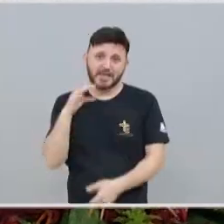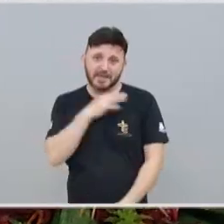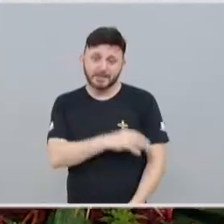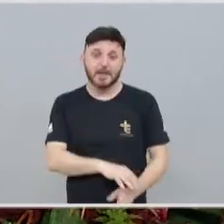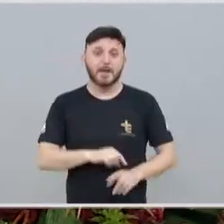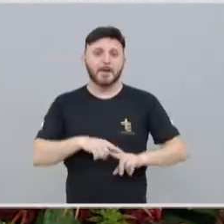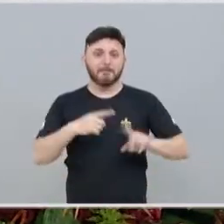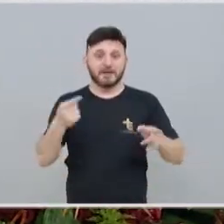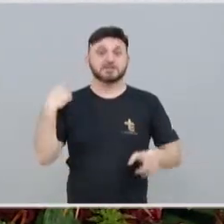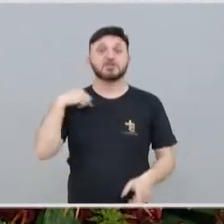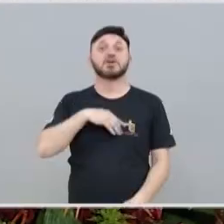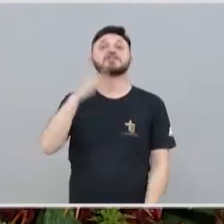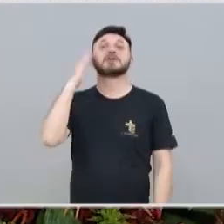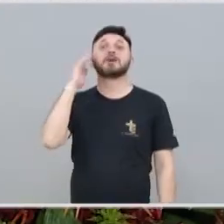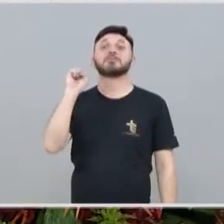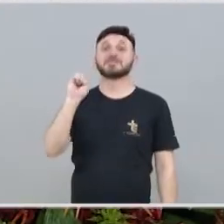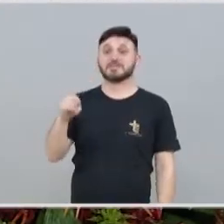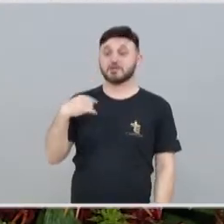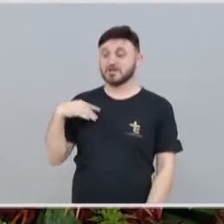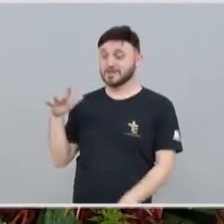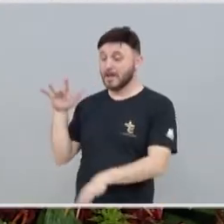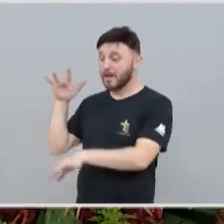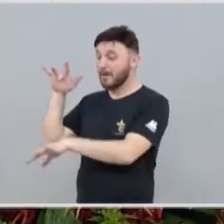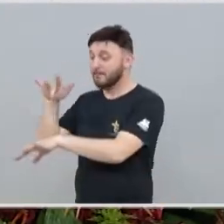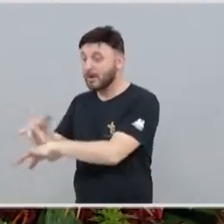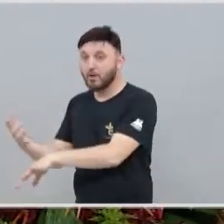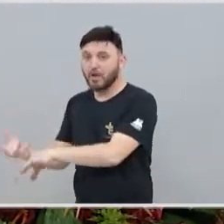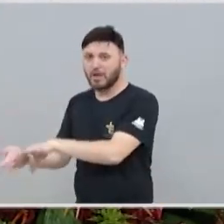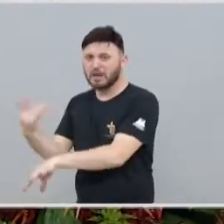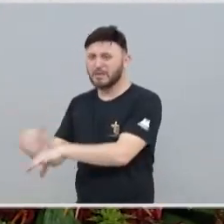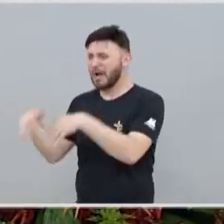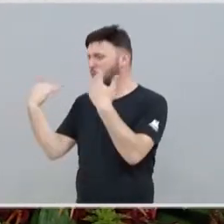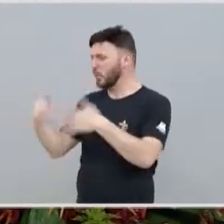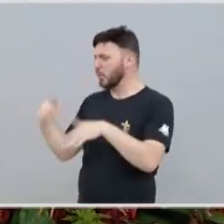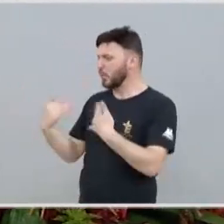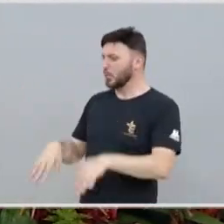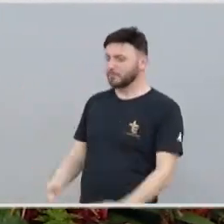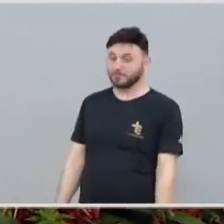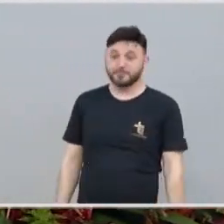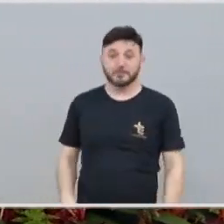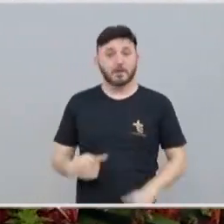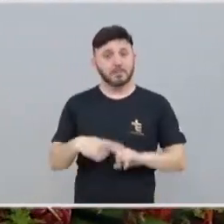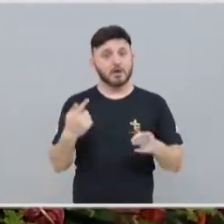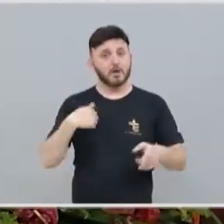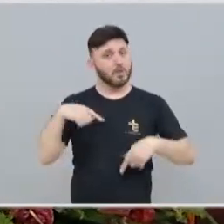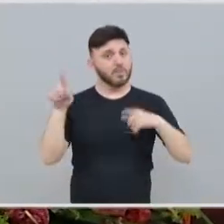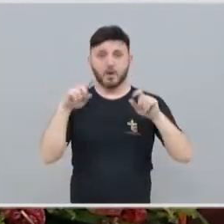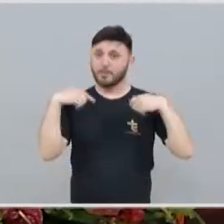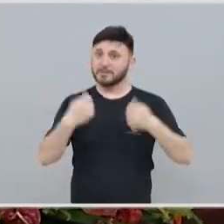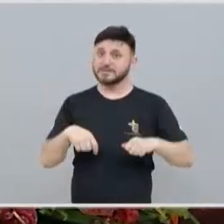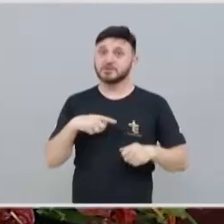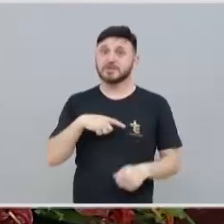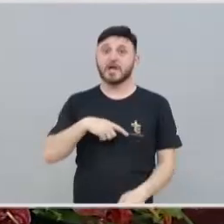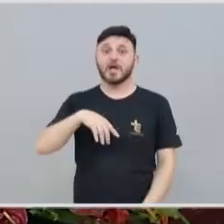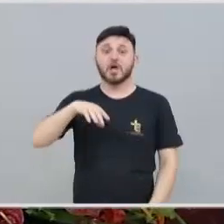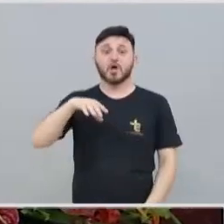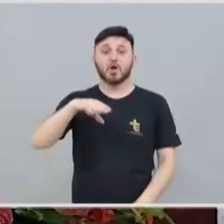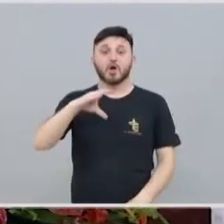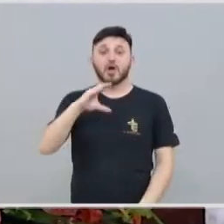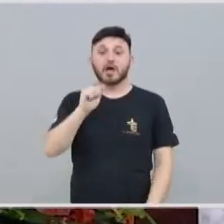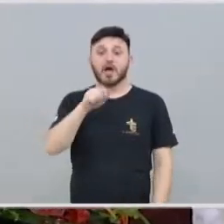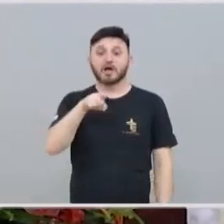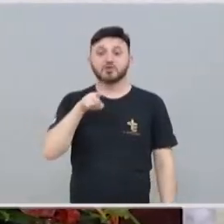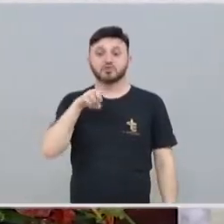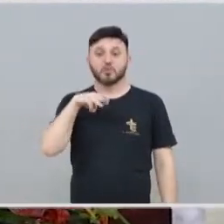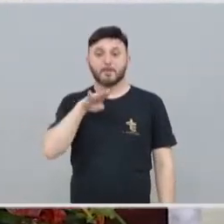mão queima ard então eu não preciso ter caxumba para ser um médico para